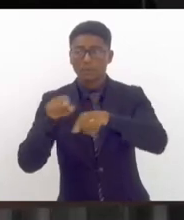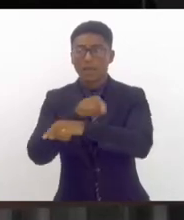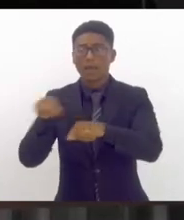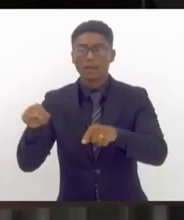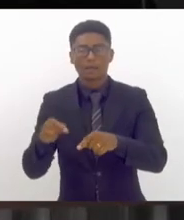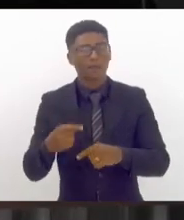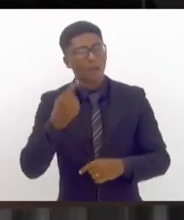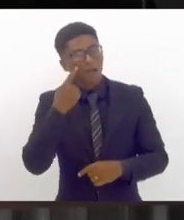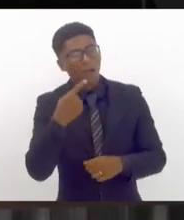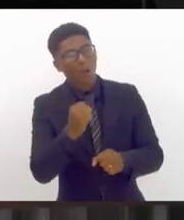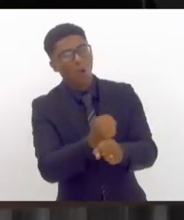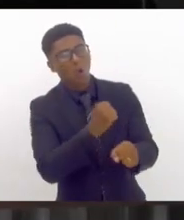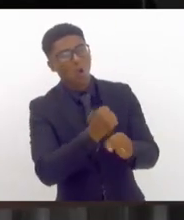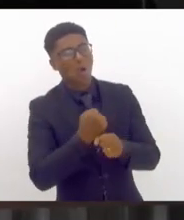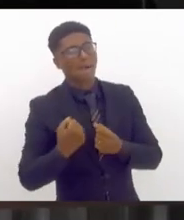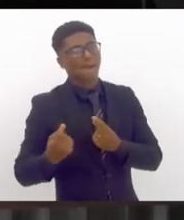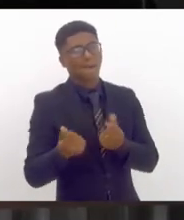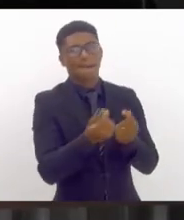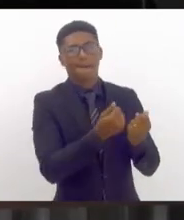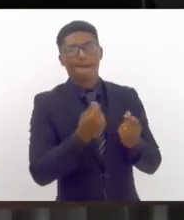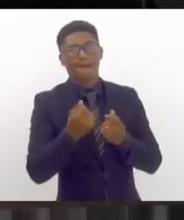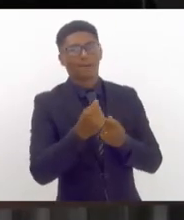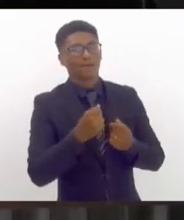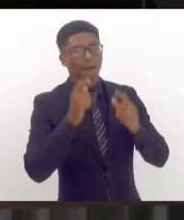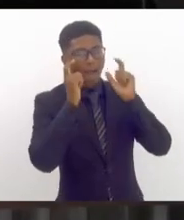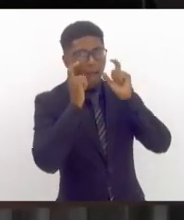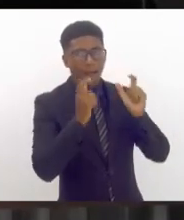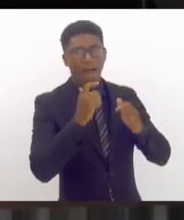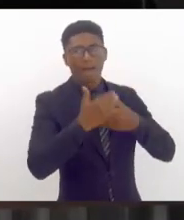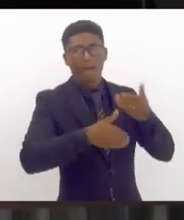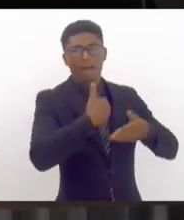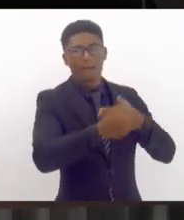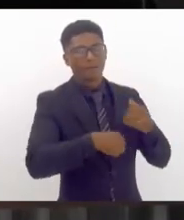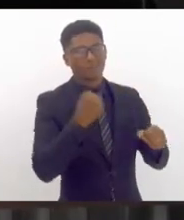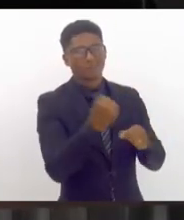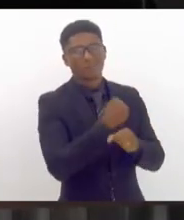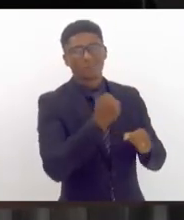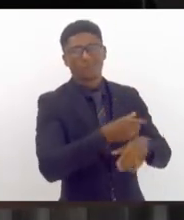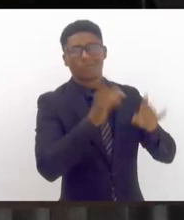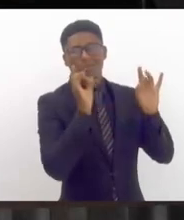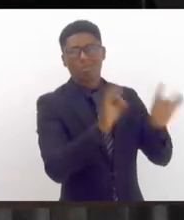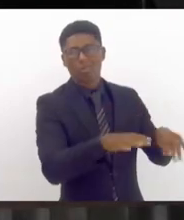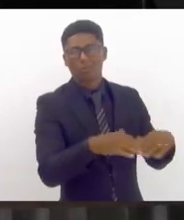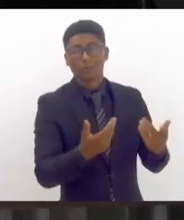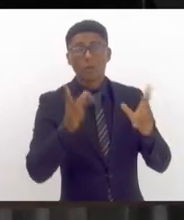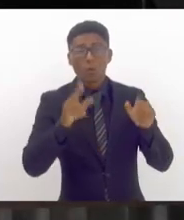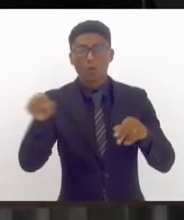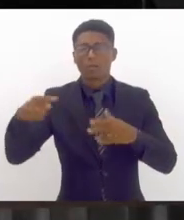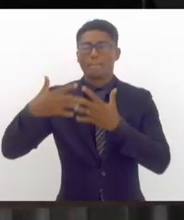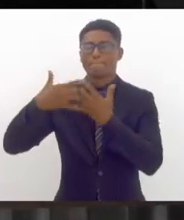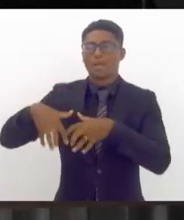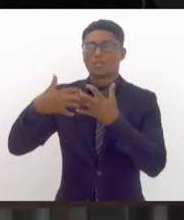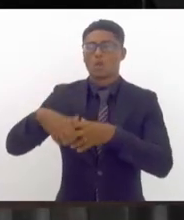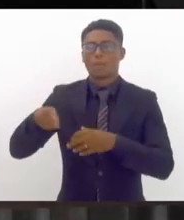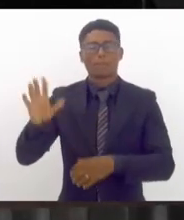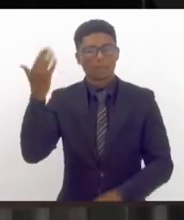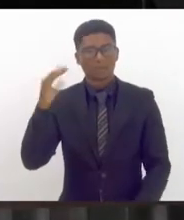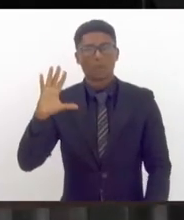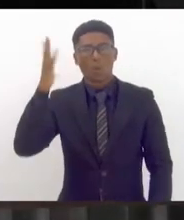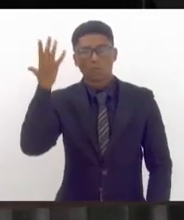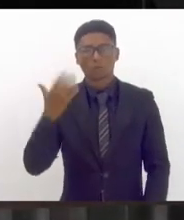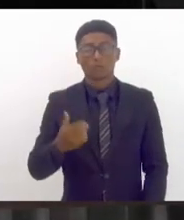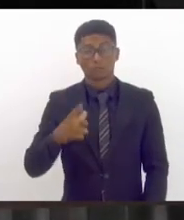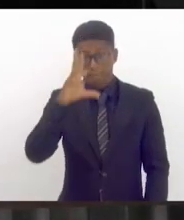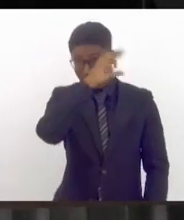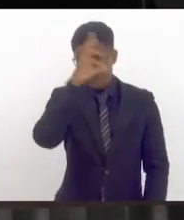obras entregando cheio de vício de construção, como foi feito em Petrópolis. Como foi feito em Petrópolis. O